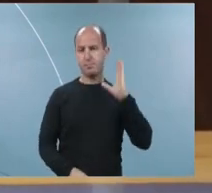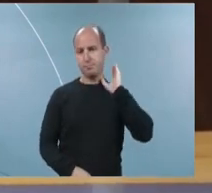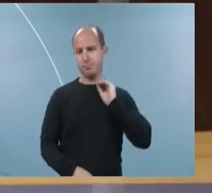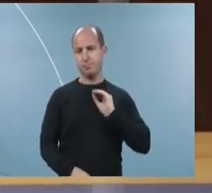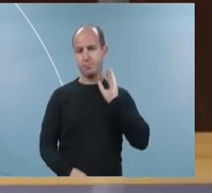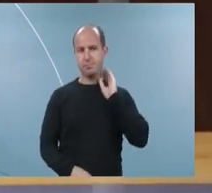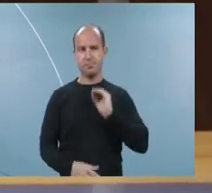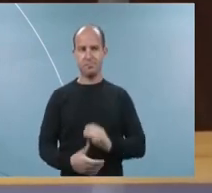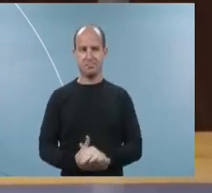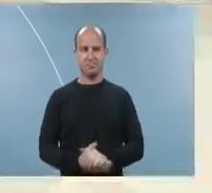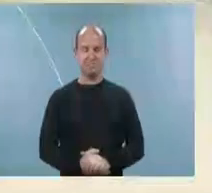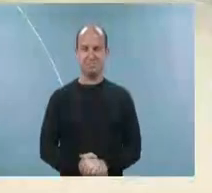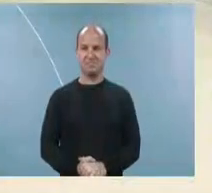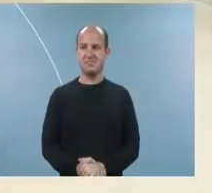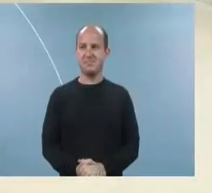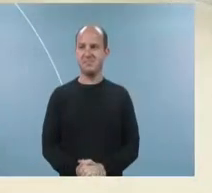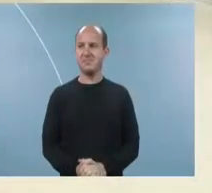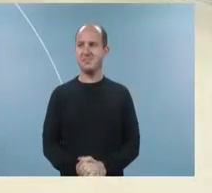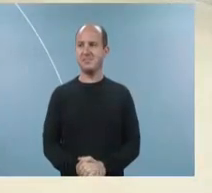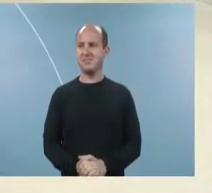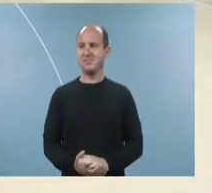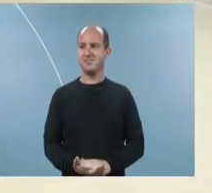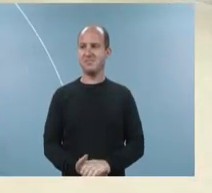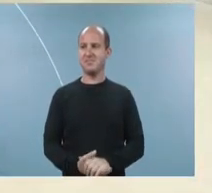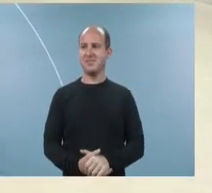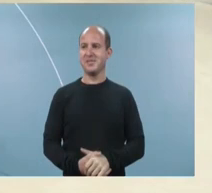Fátima Bezerra.